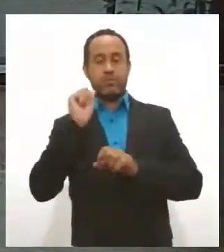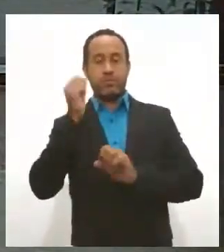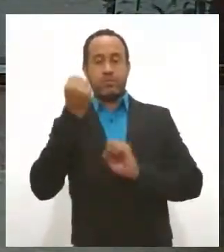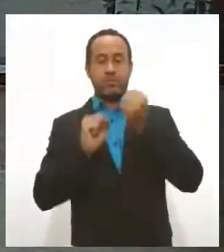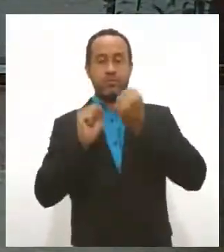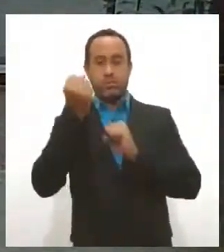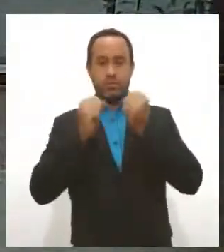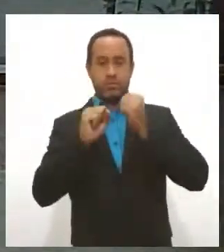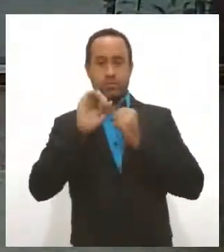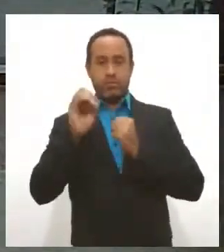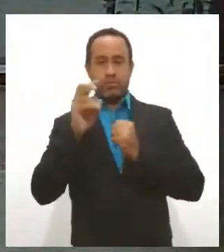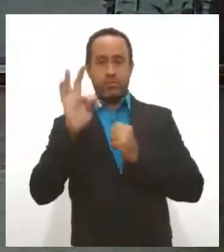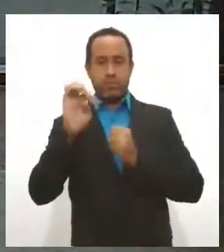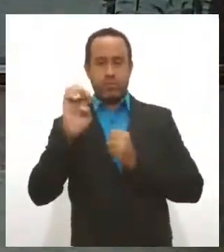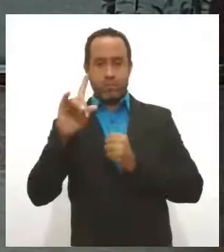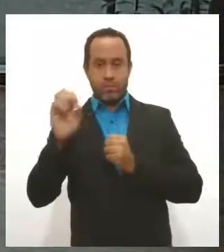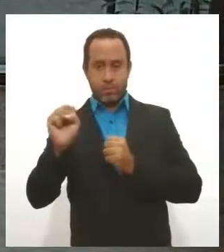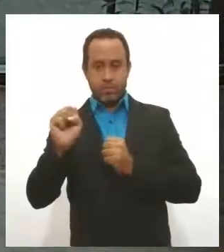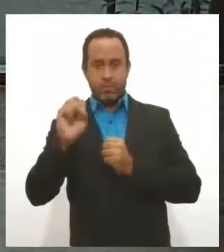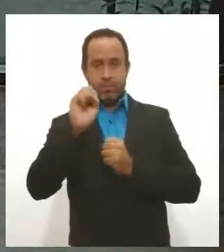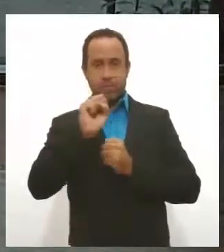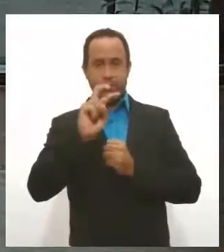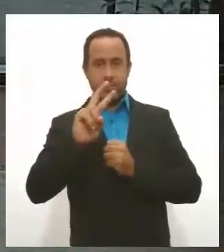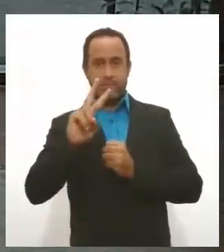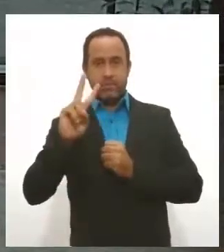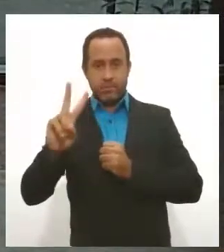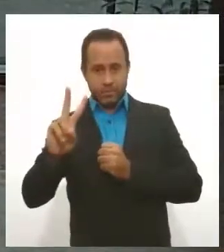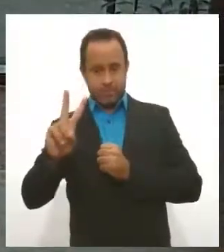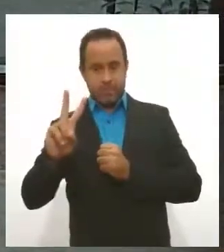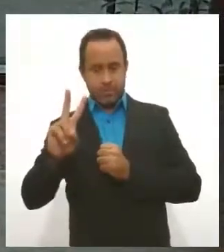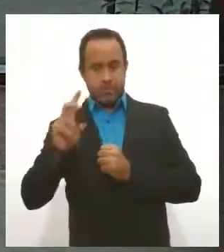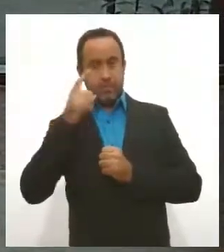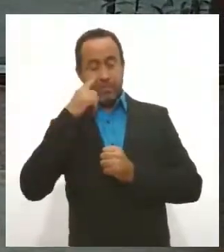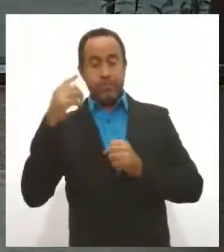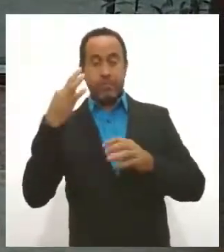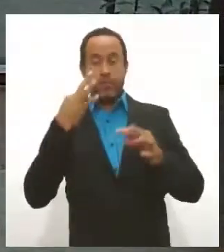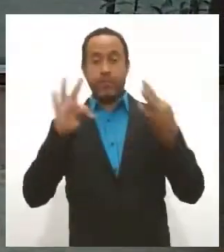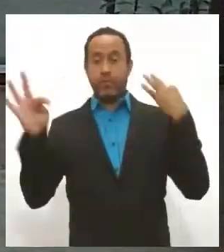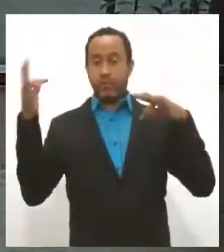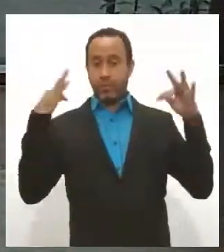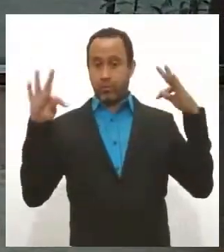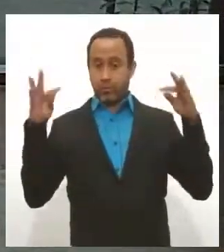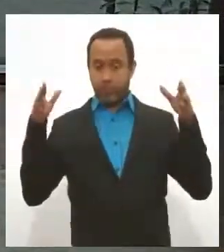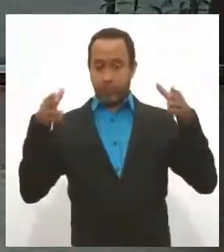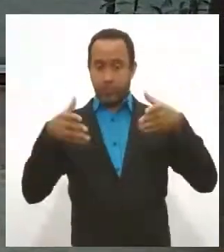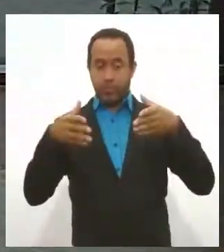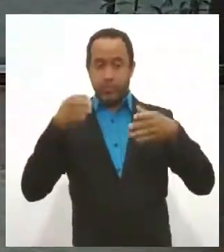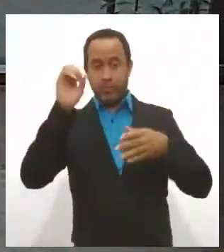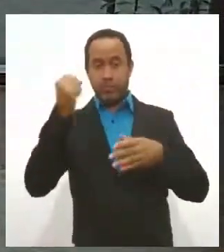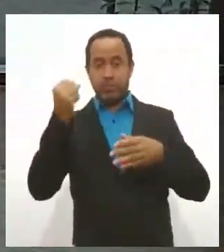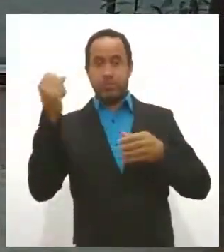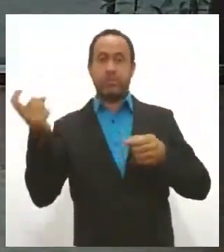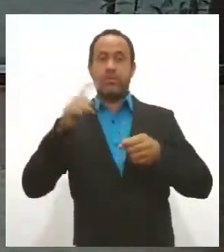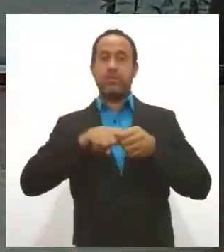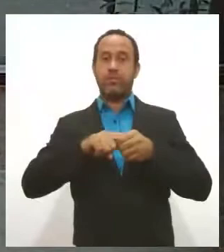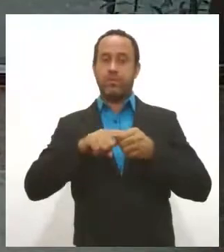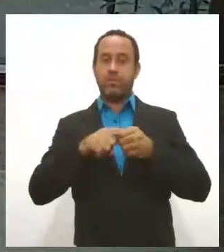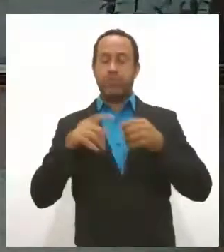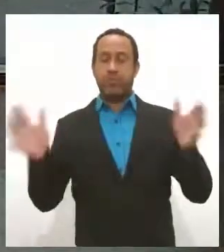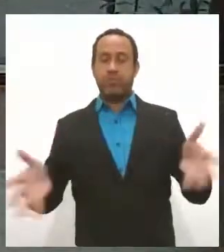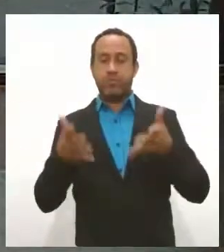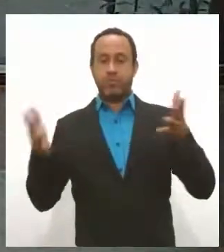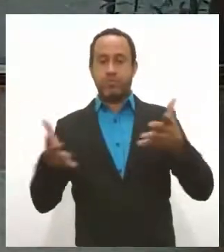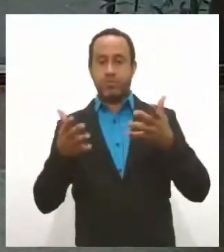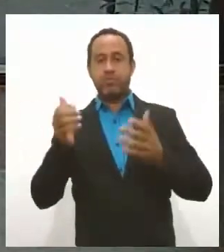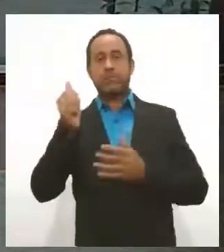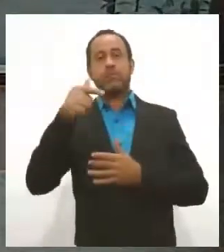de Hotéis e a CVC. A ideia é vender Sergipe como destino turístico e ajudar a retomada do setor. Vamos conversar agora com